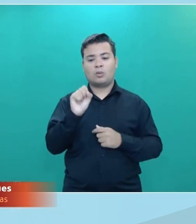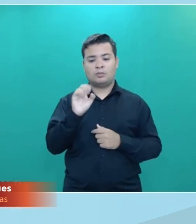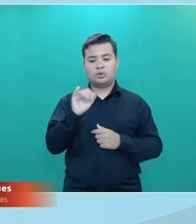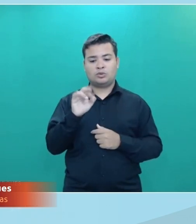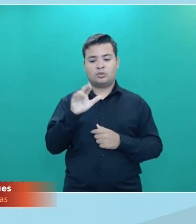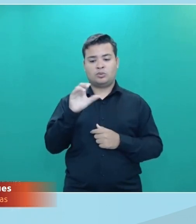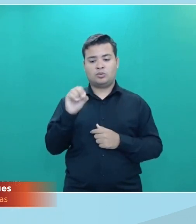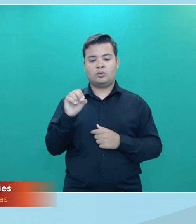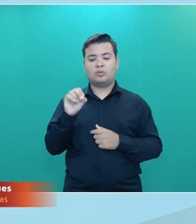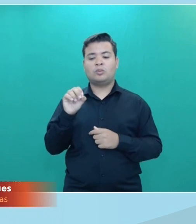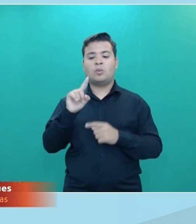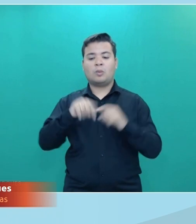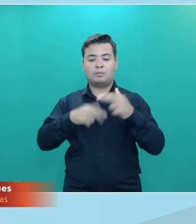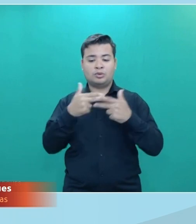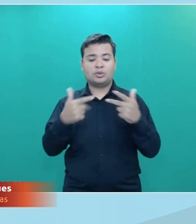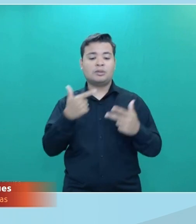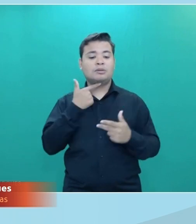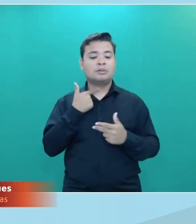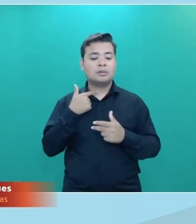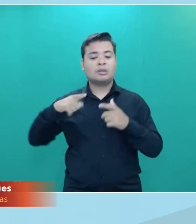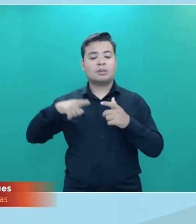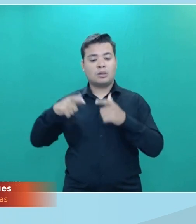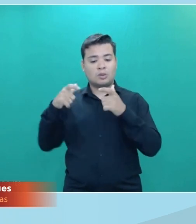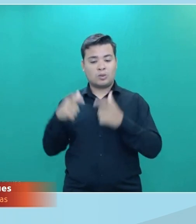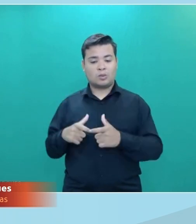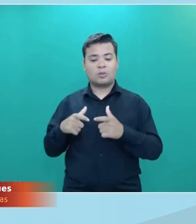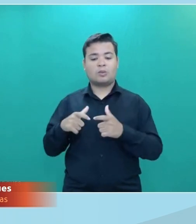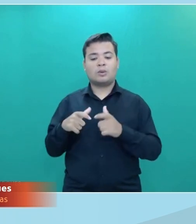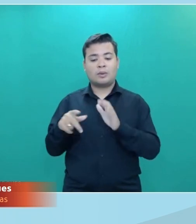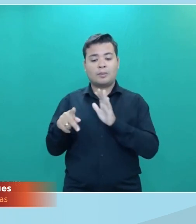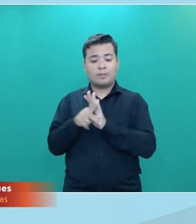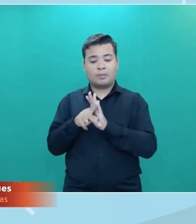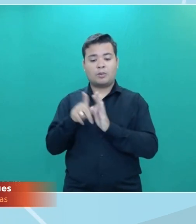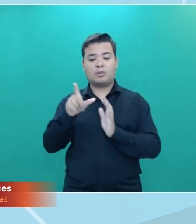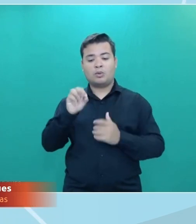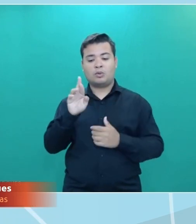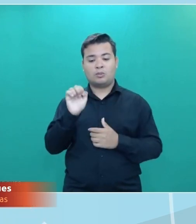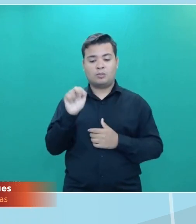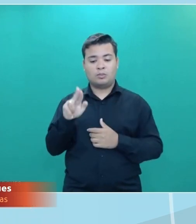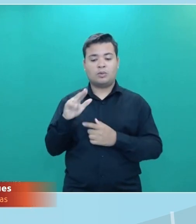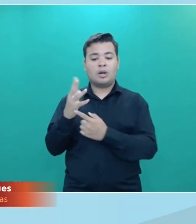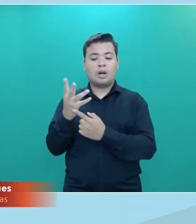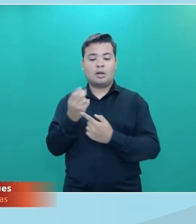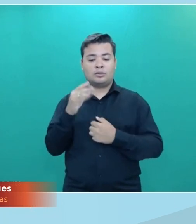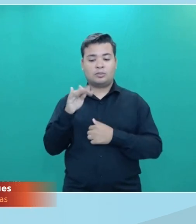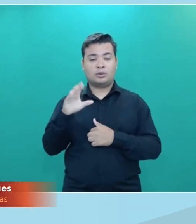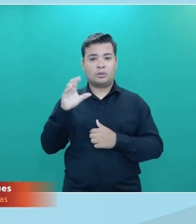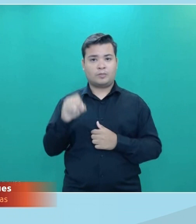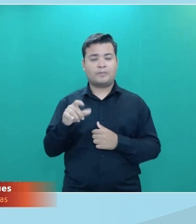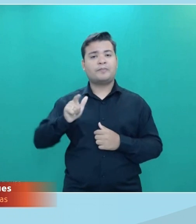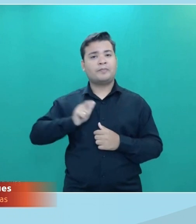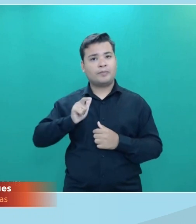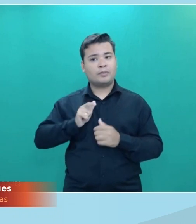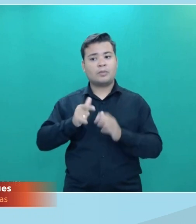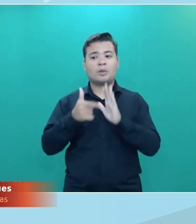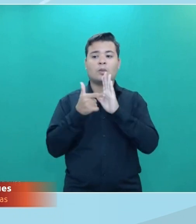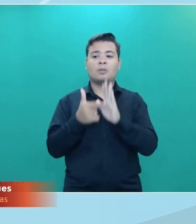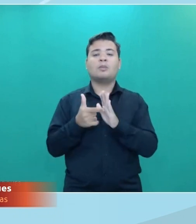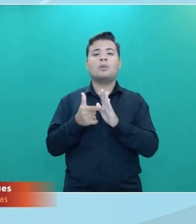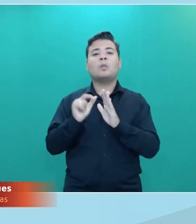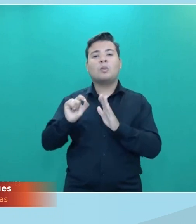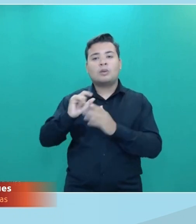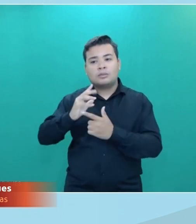na Galeria de Arte do Lowbrow Lab Arte e Boteco. Essa mostra traz desenhos feitos pelo artista